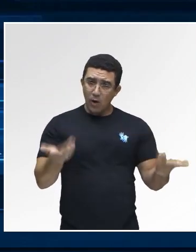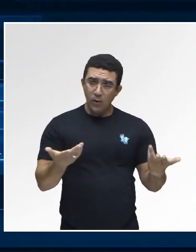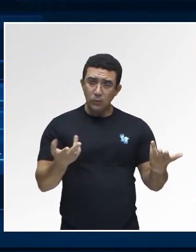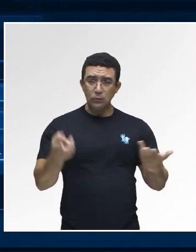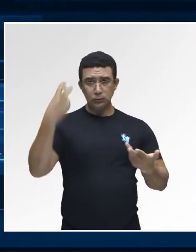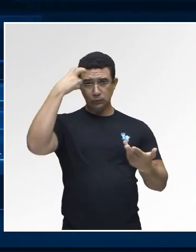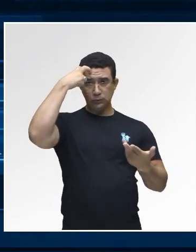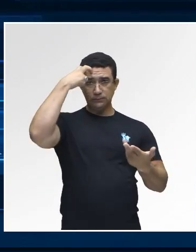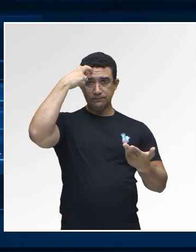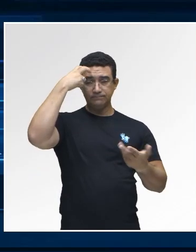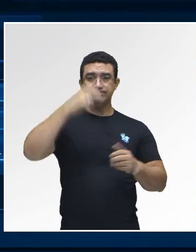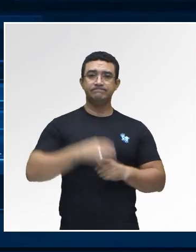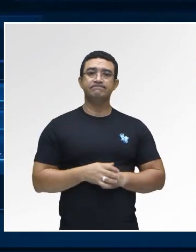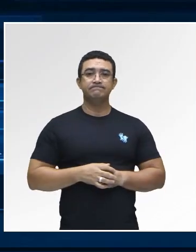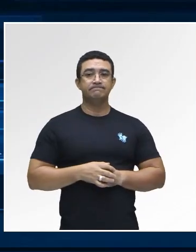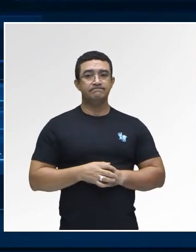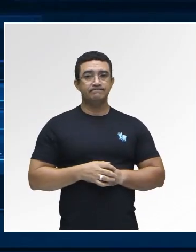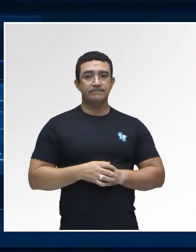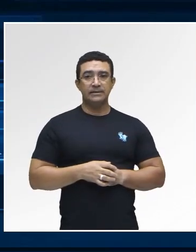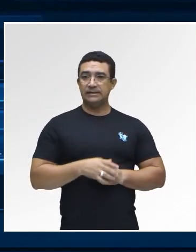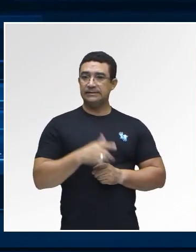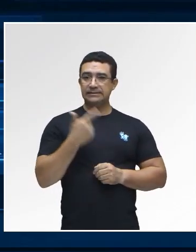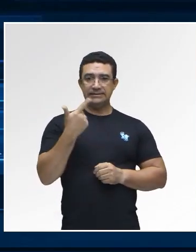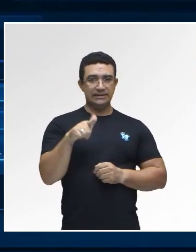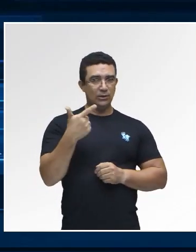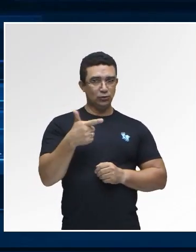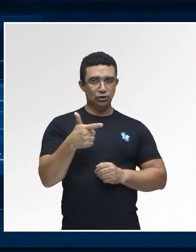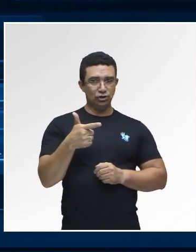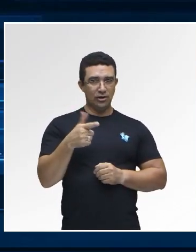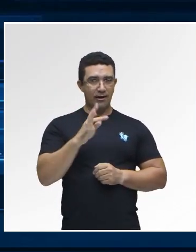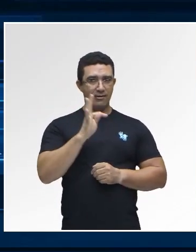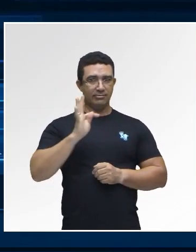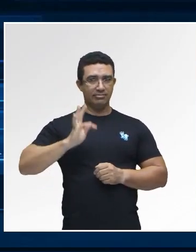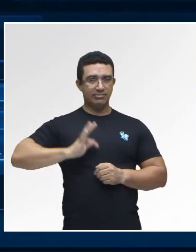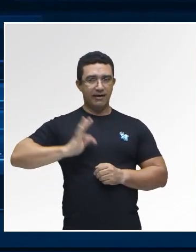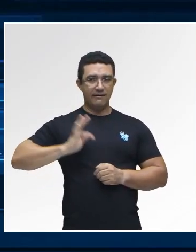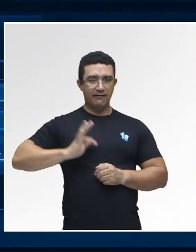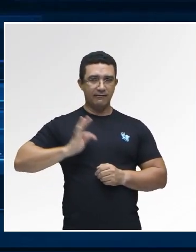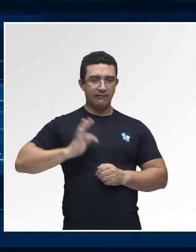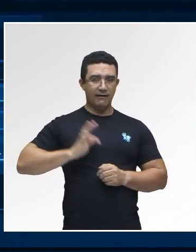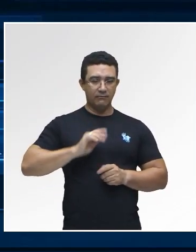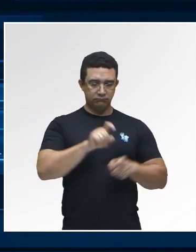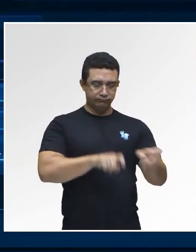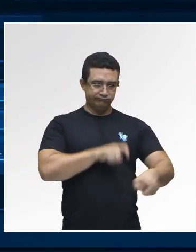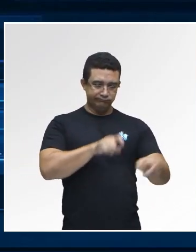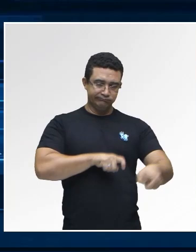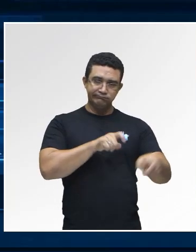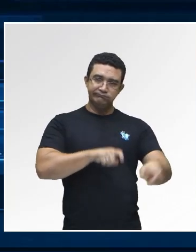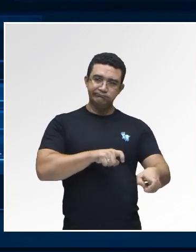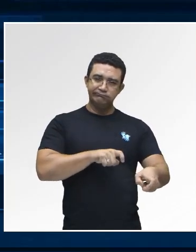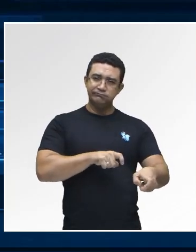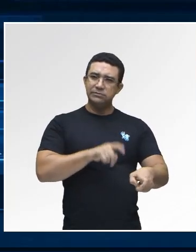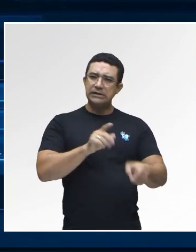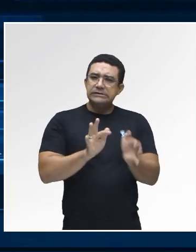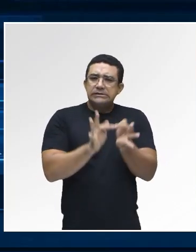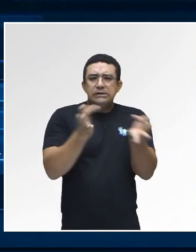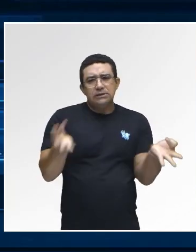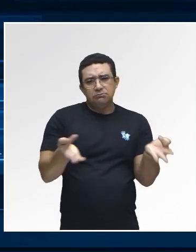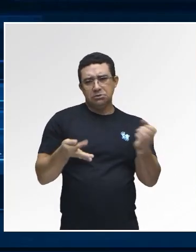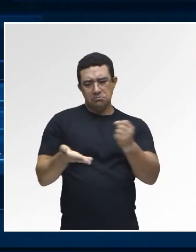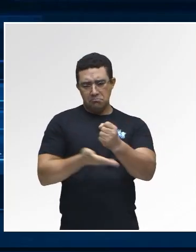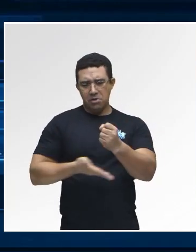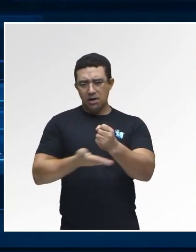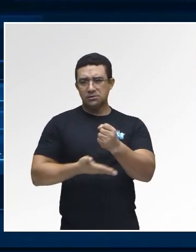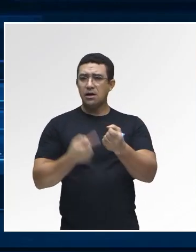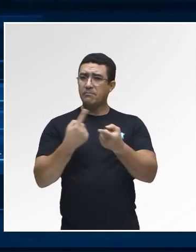primeiro, não tinham grandes técnicas agrícolas, a agricultura deles era básica. Por quê? Porque o solo da